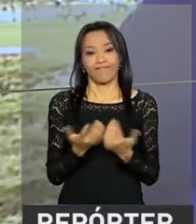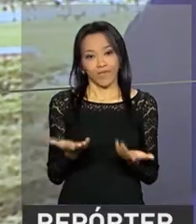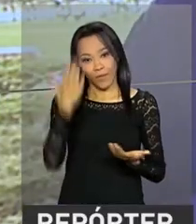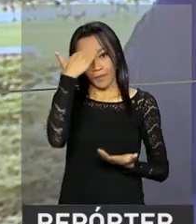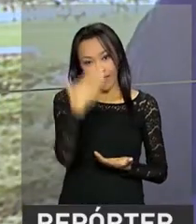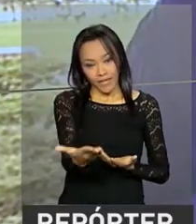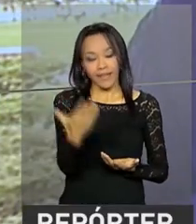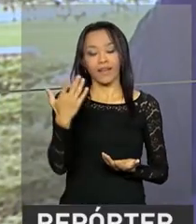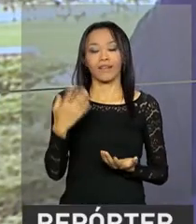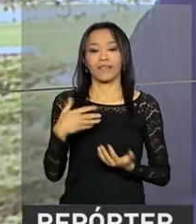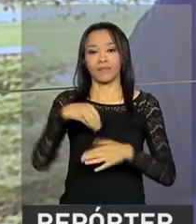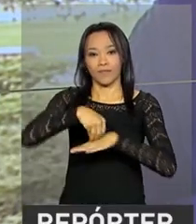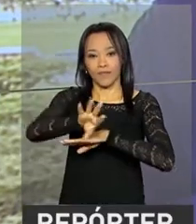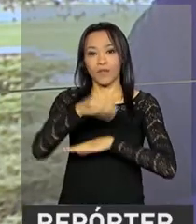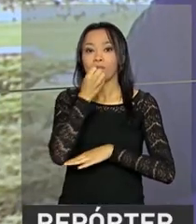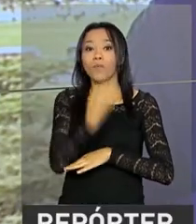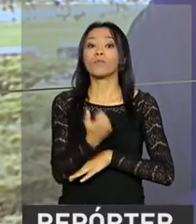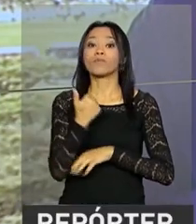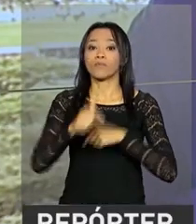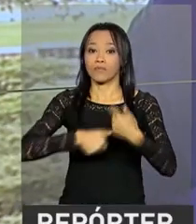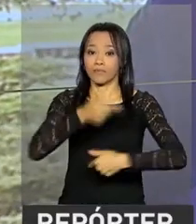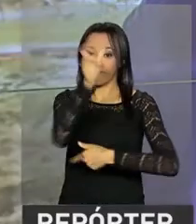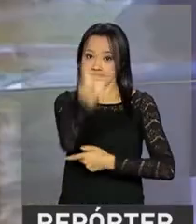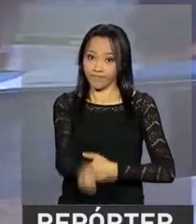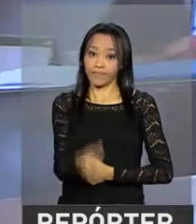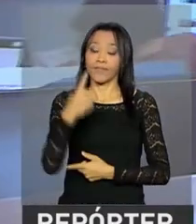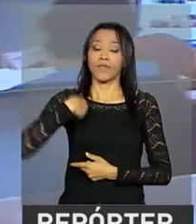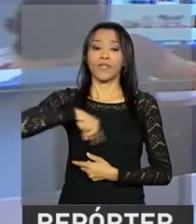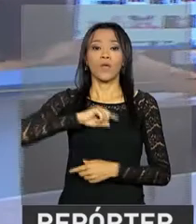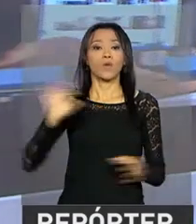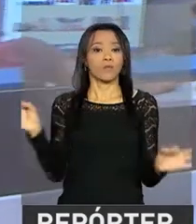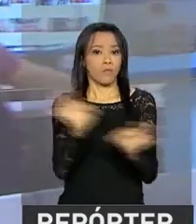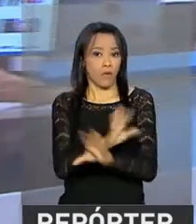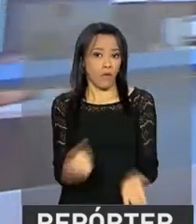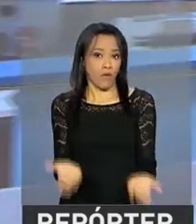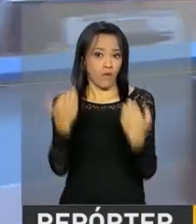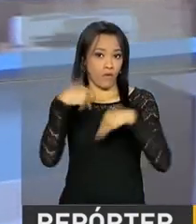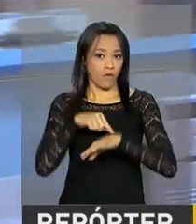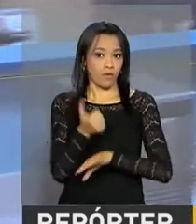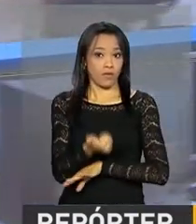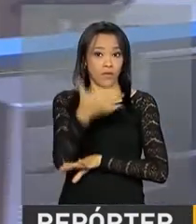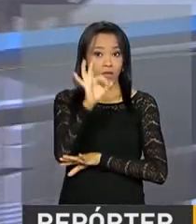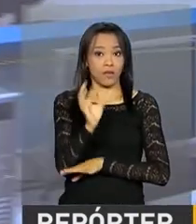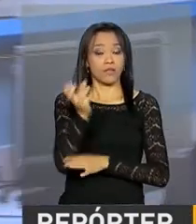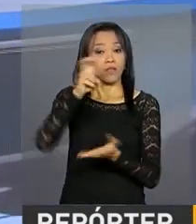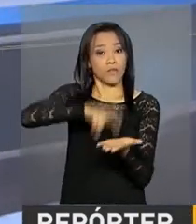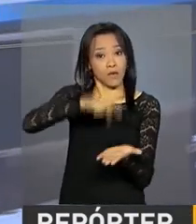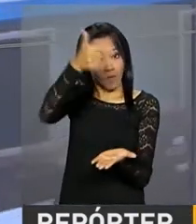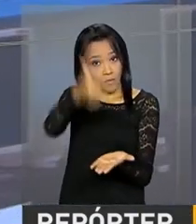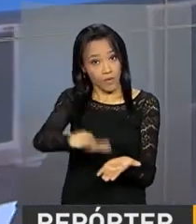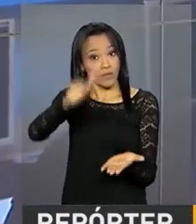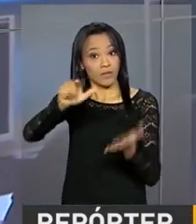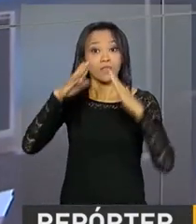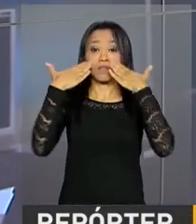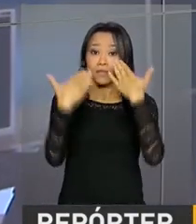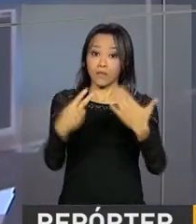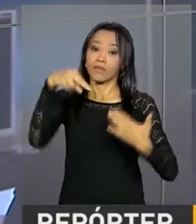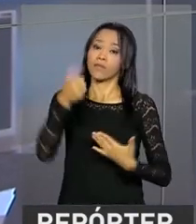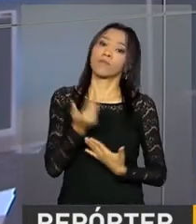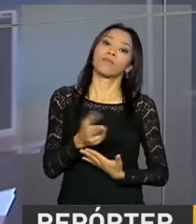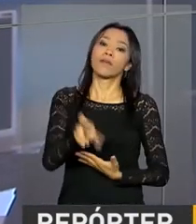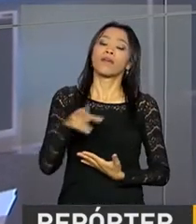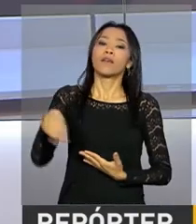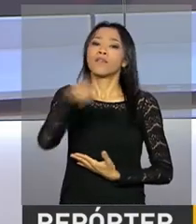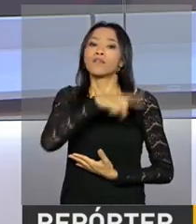Mara, pelas suas informações. Bom trabalho para você. E nós ficamos por aqui, voltamos às 10 da manhã na próxima edição do Repórter